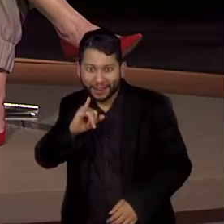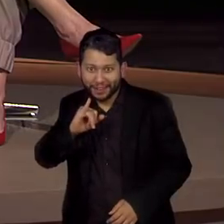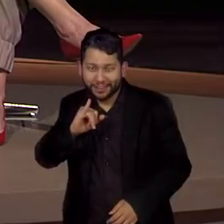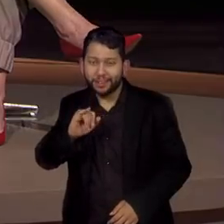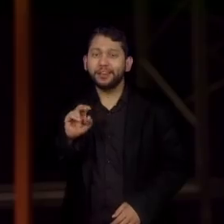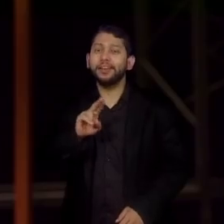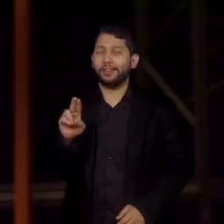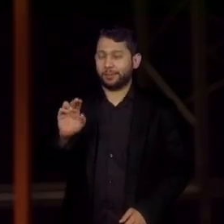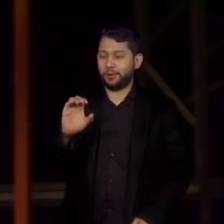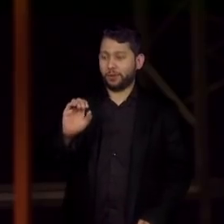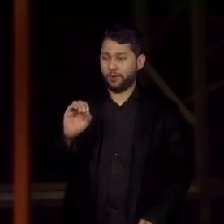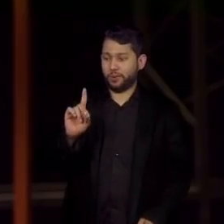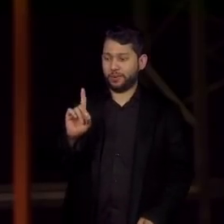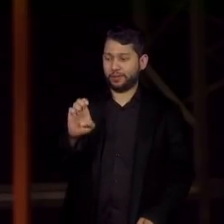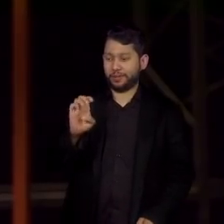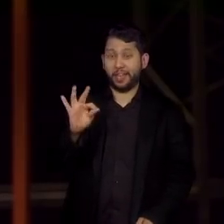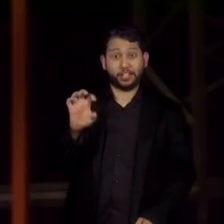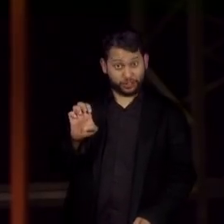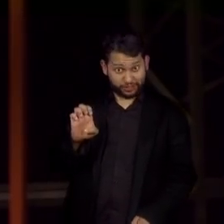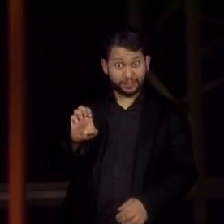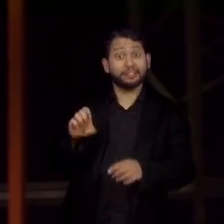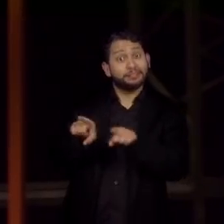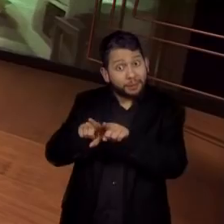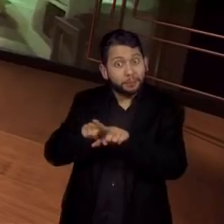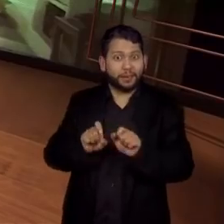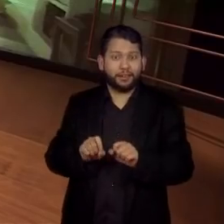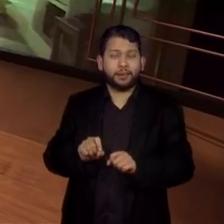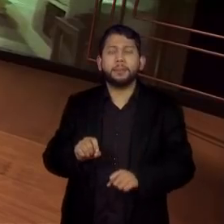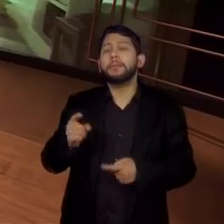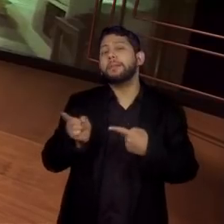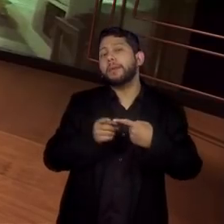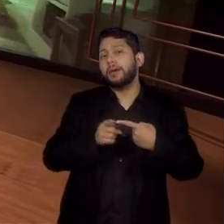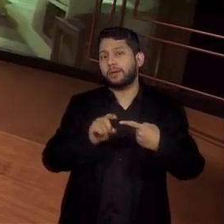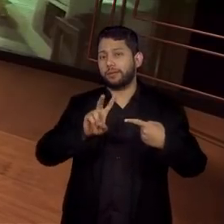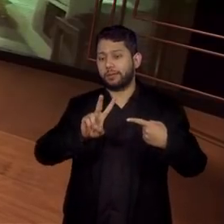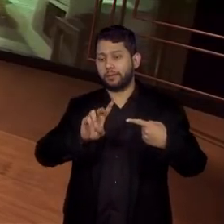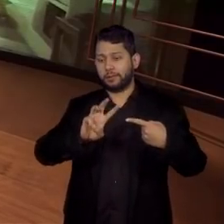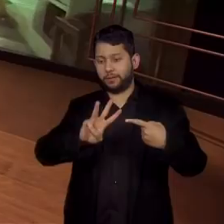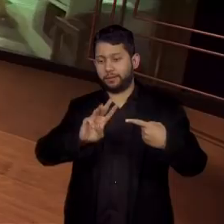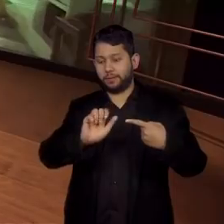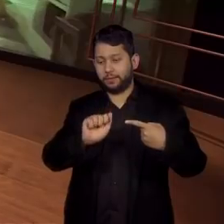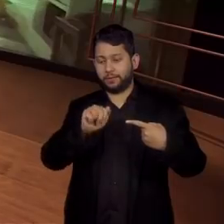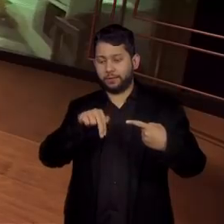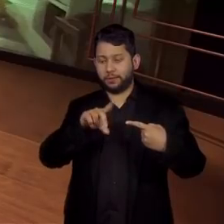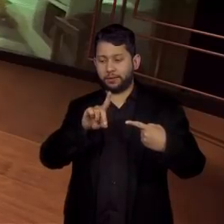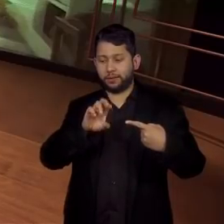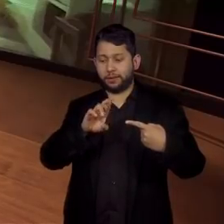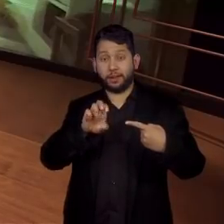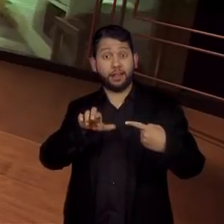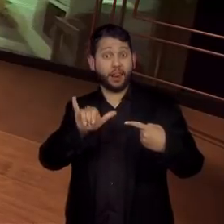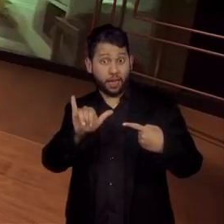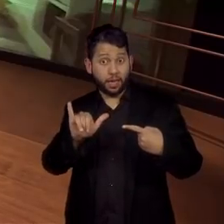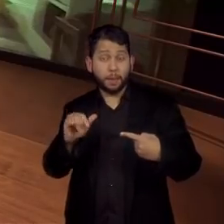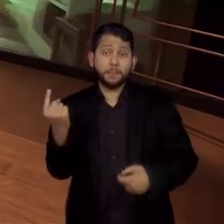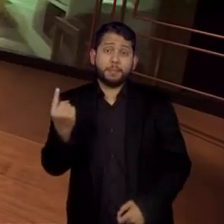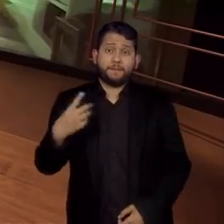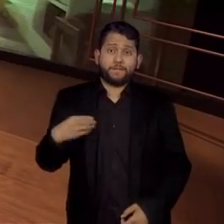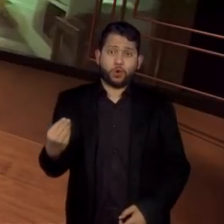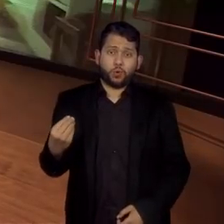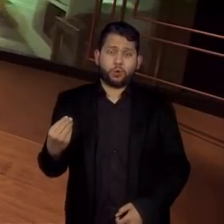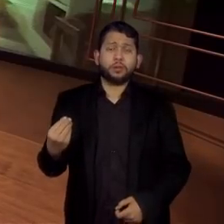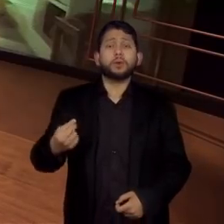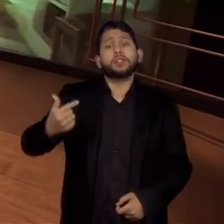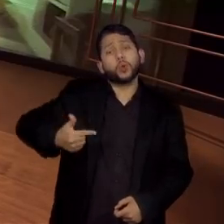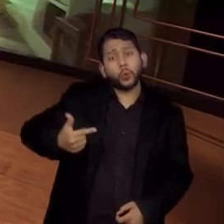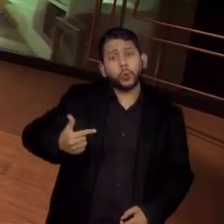A primeira ideia foi de trazer o Vanderlei mais velho. Aí veio a segunda, acharam que ia ser parecido com o Vanderlei e